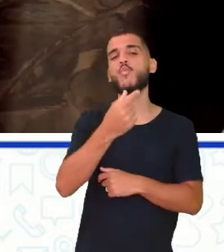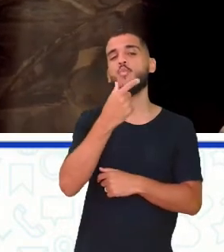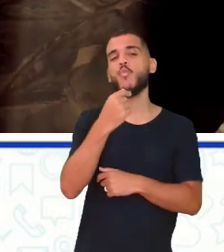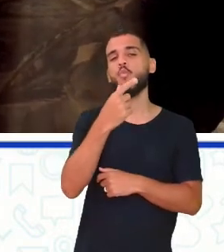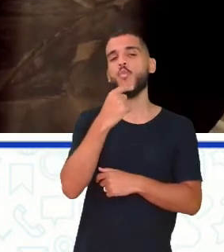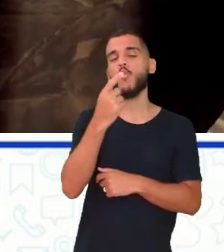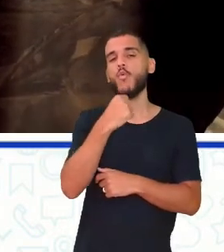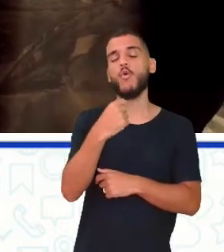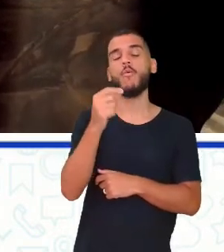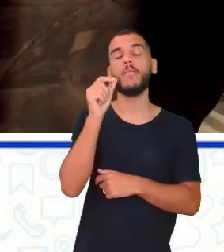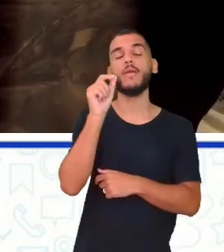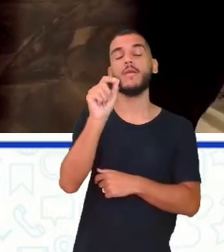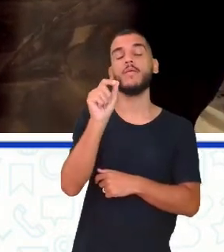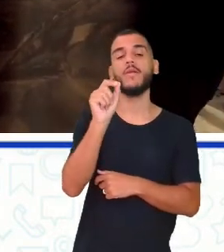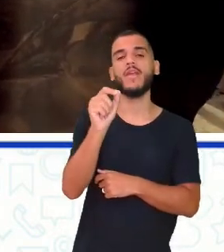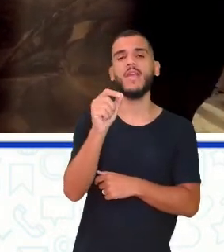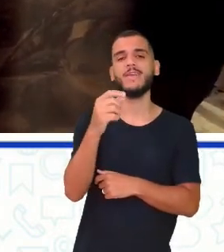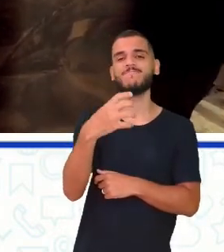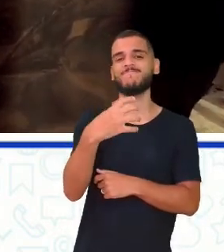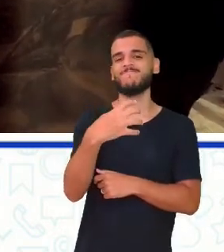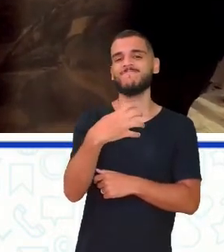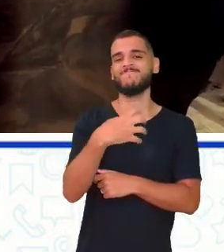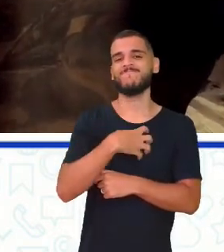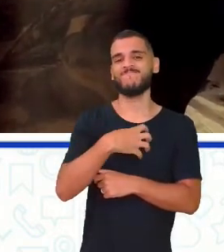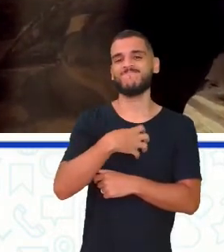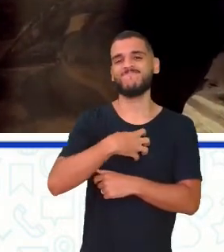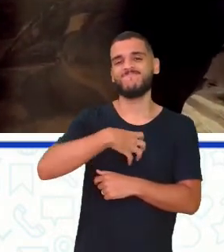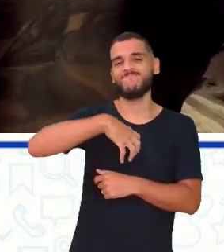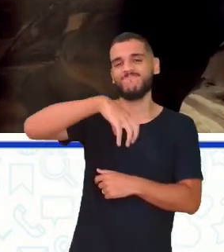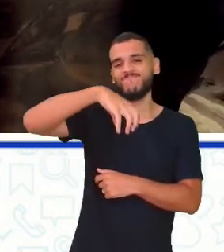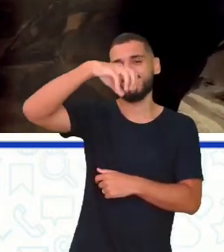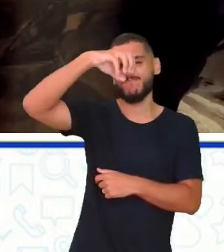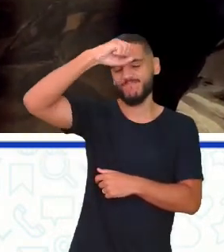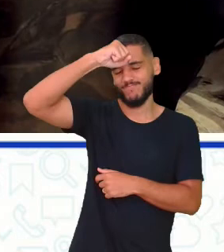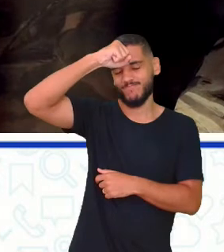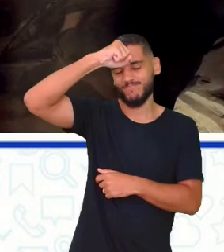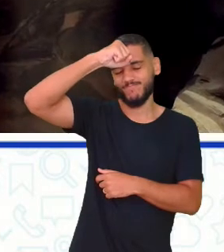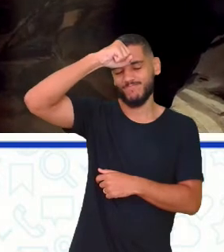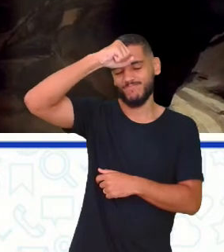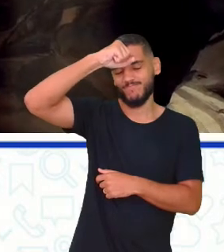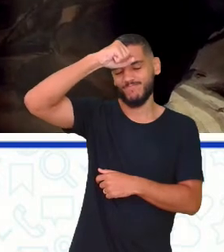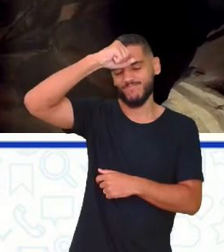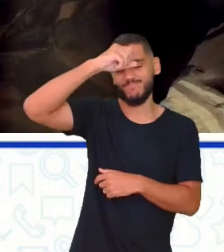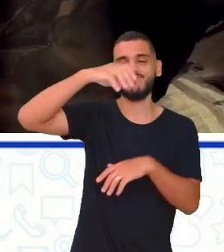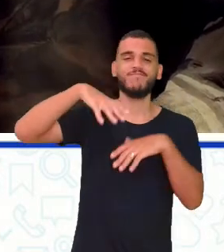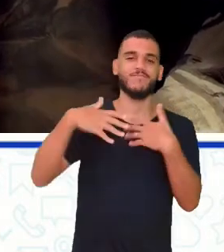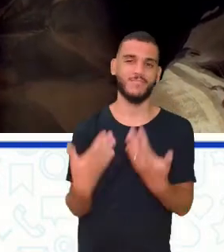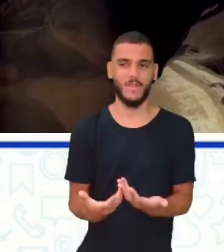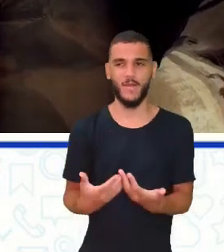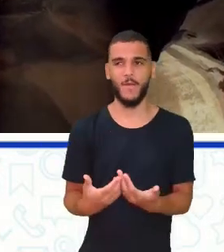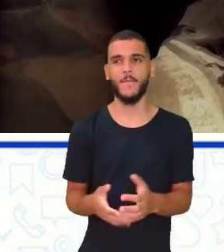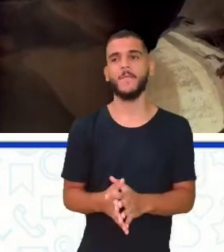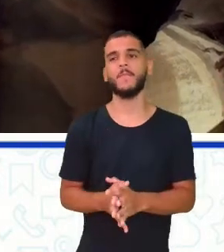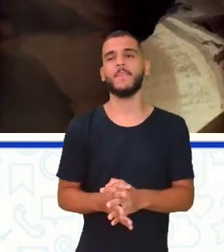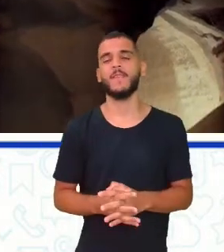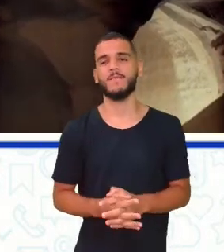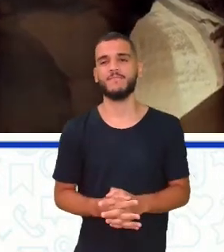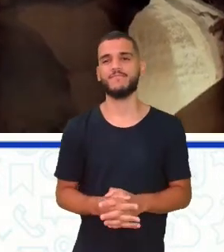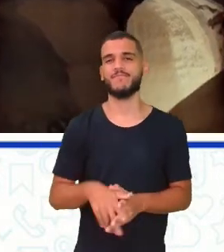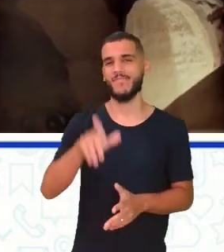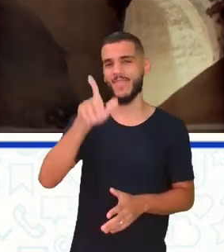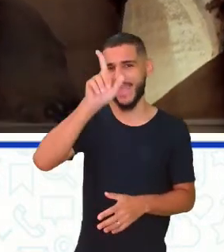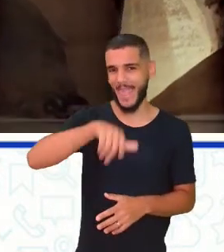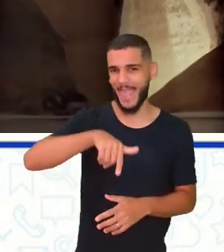É no sentido literal? Quando o homem não se informa, ele pode errar o caminho e acabar numa caverna